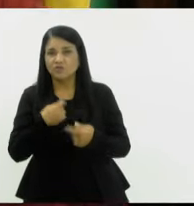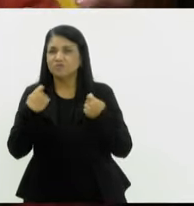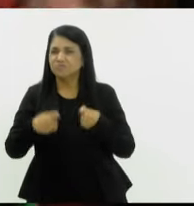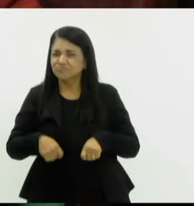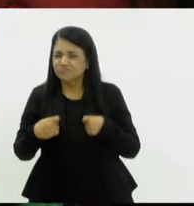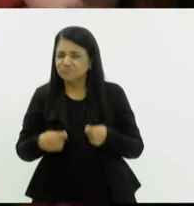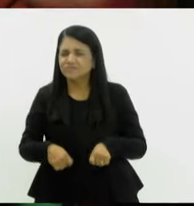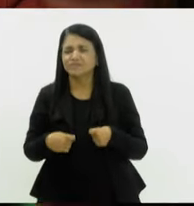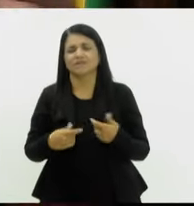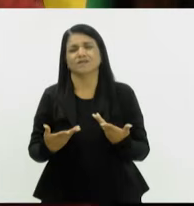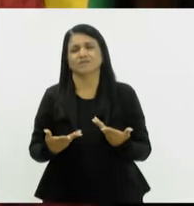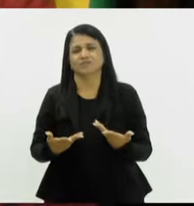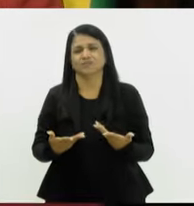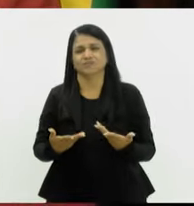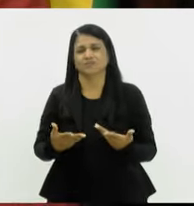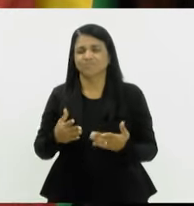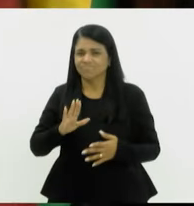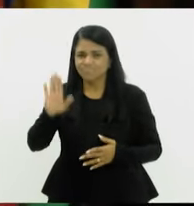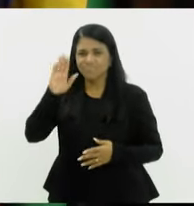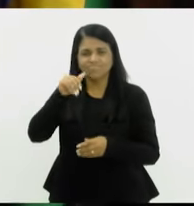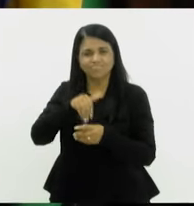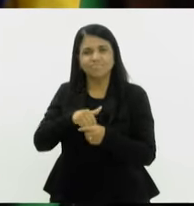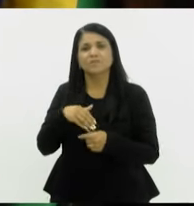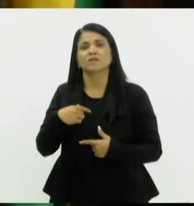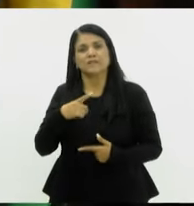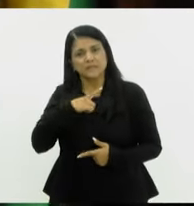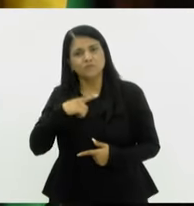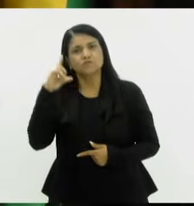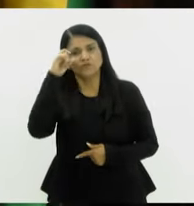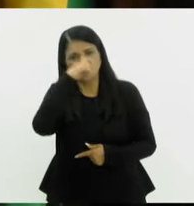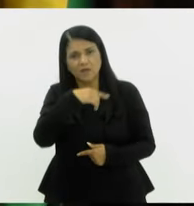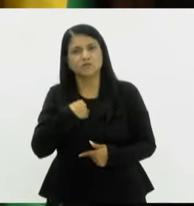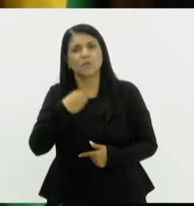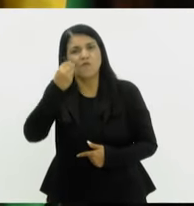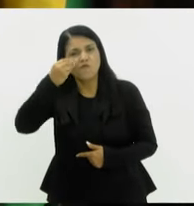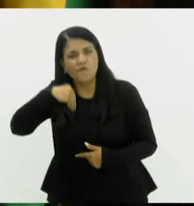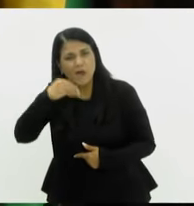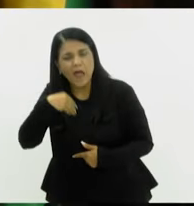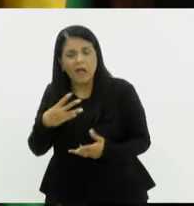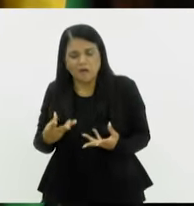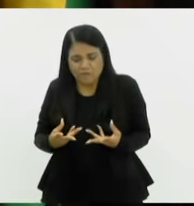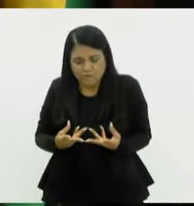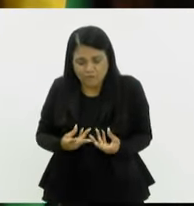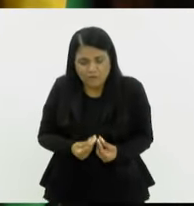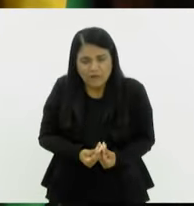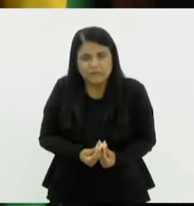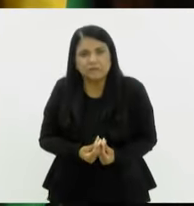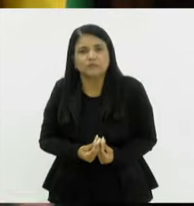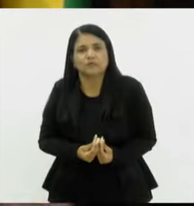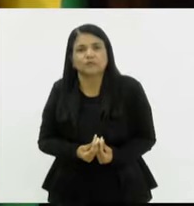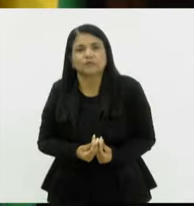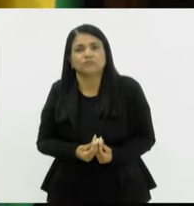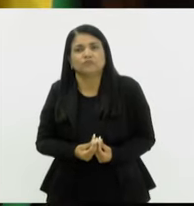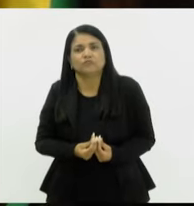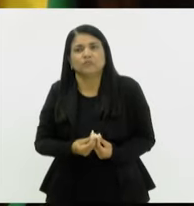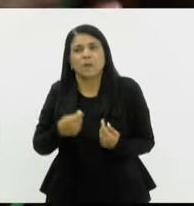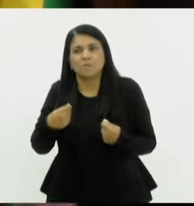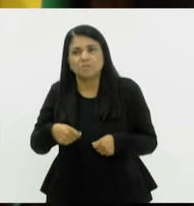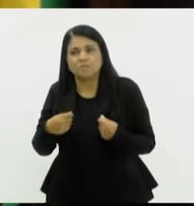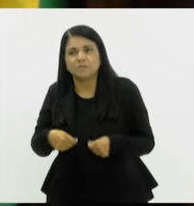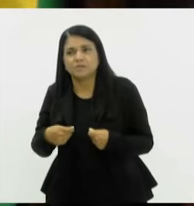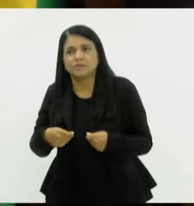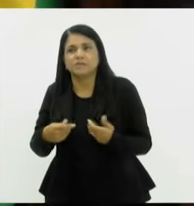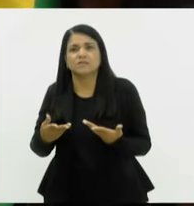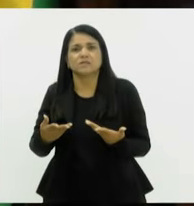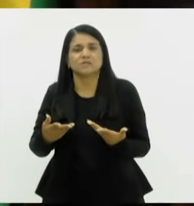dificuldade para sermos candidatas somos fracas frágil a gente não vai se dar a gente vai brigar